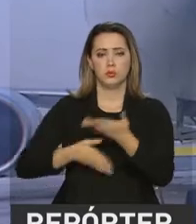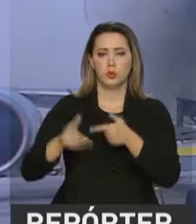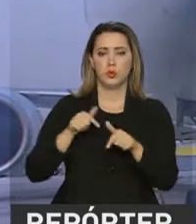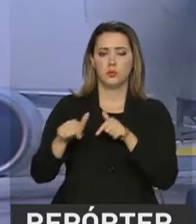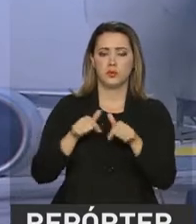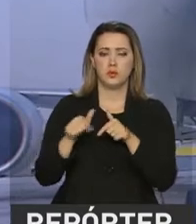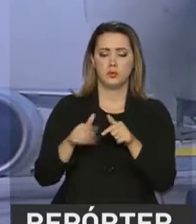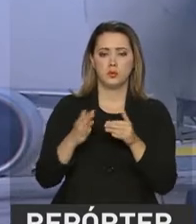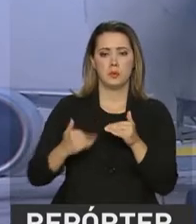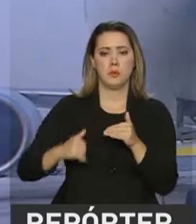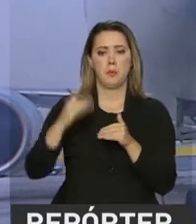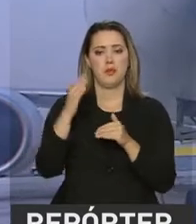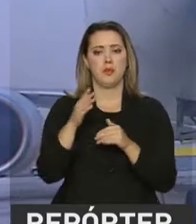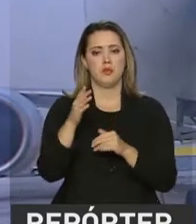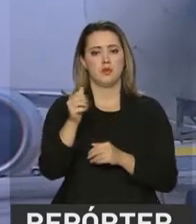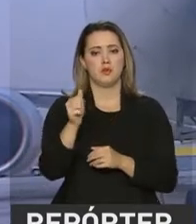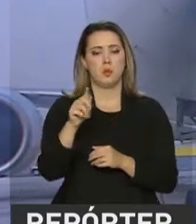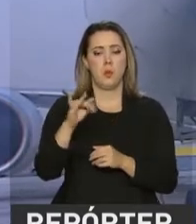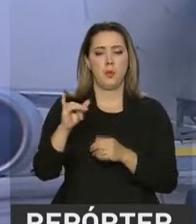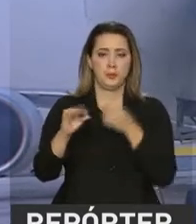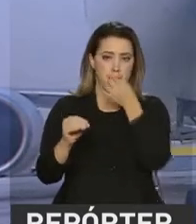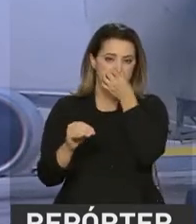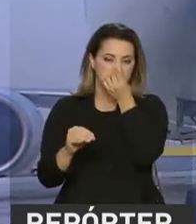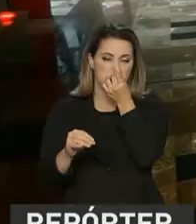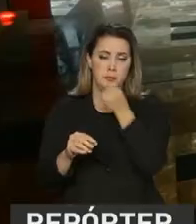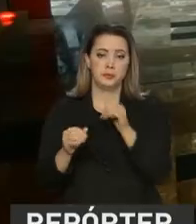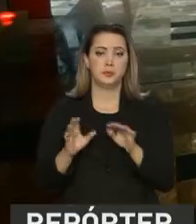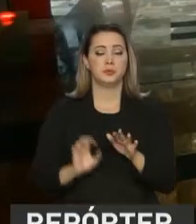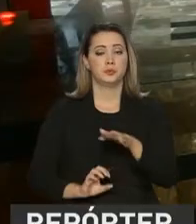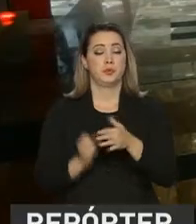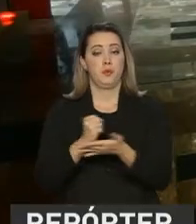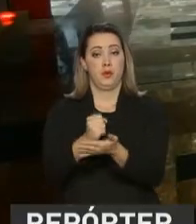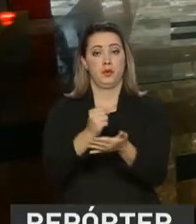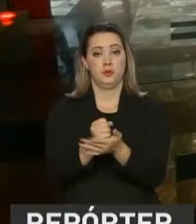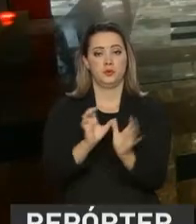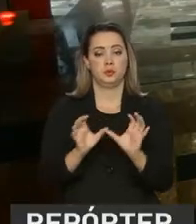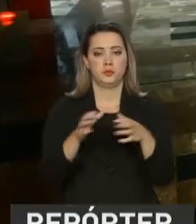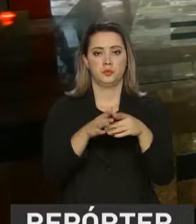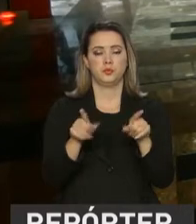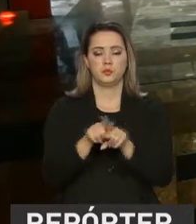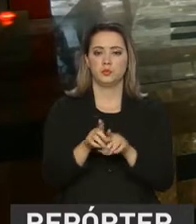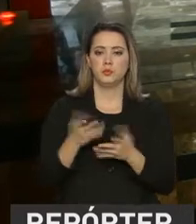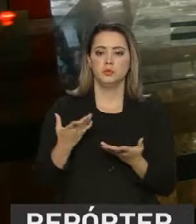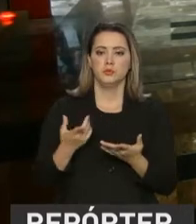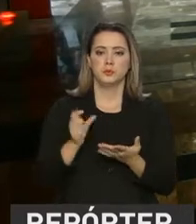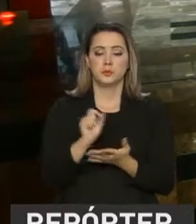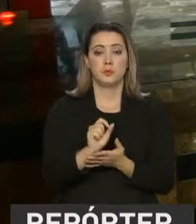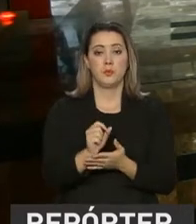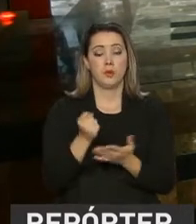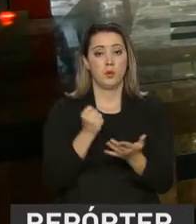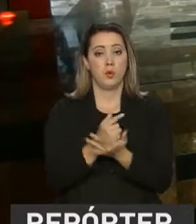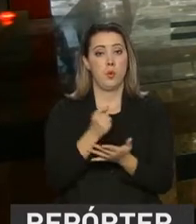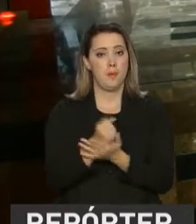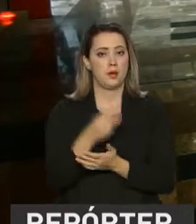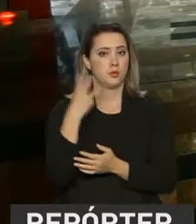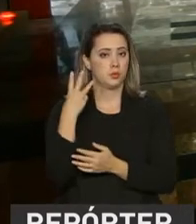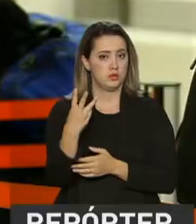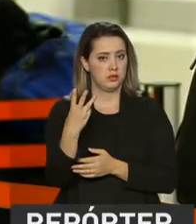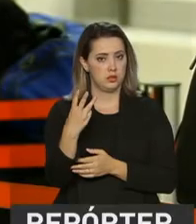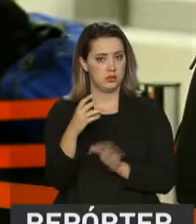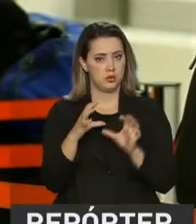mais o ágio ofertado pelos grupos os aeroportos foram arrematados por três grupos estrangeiros